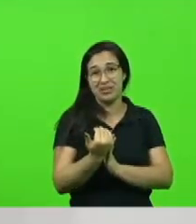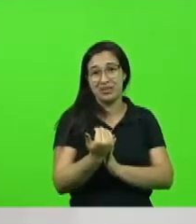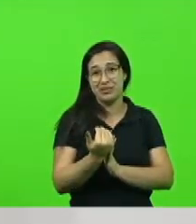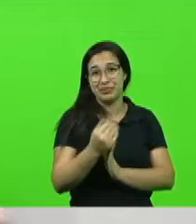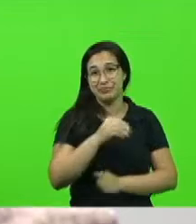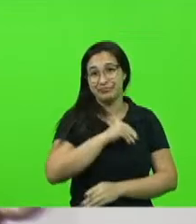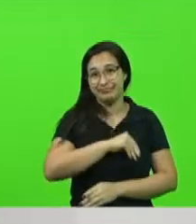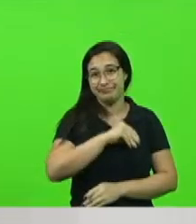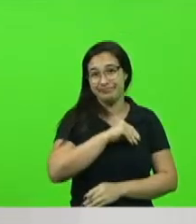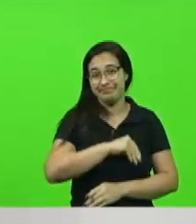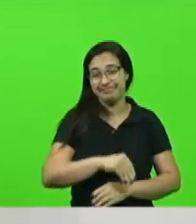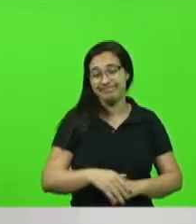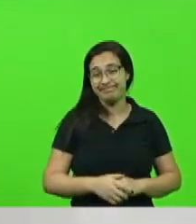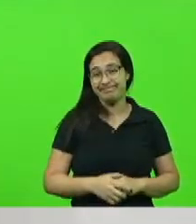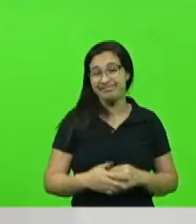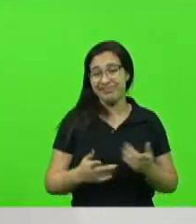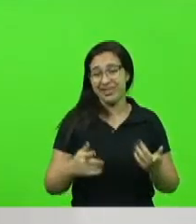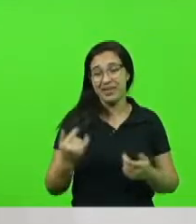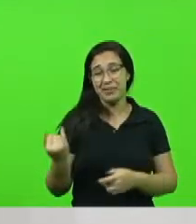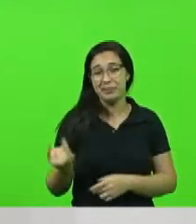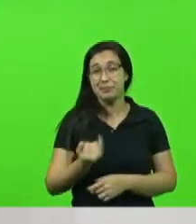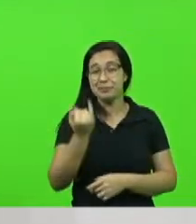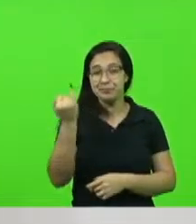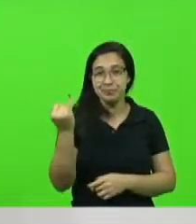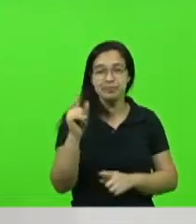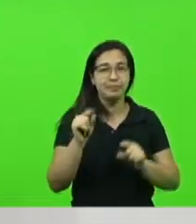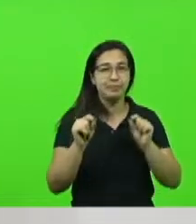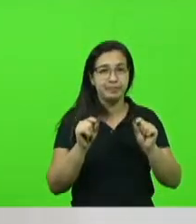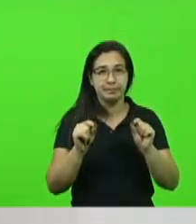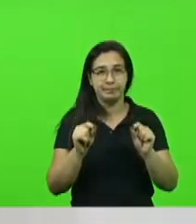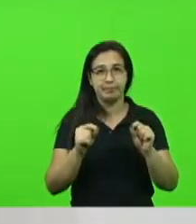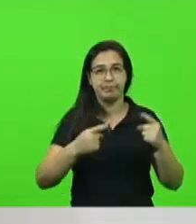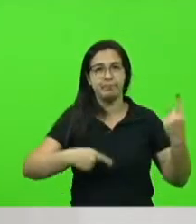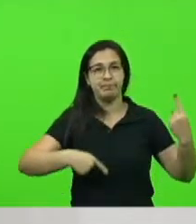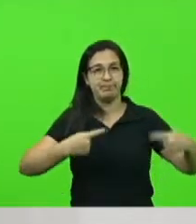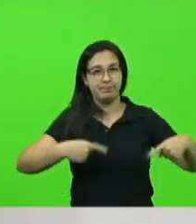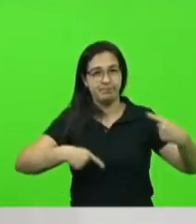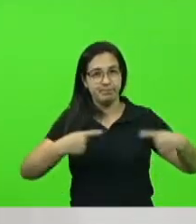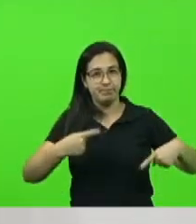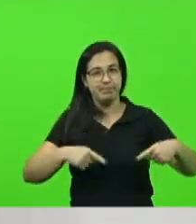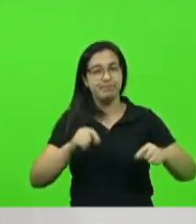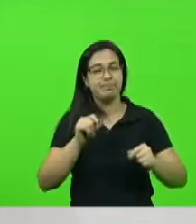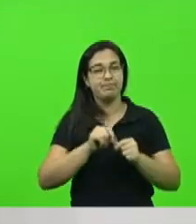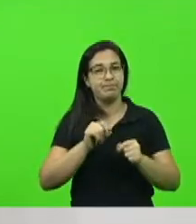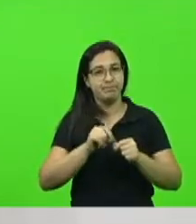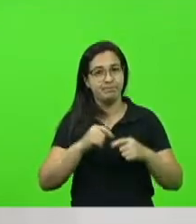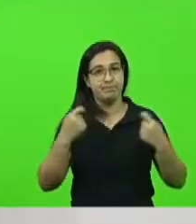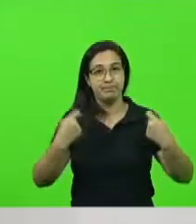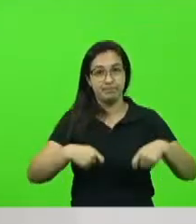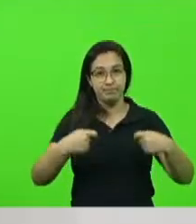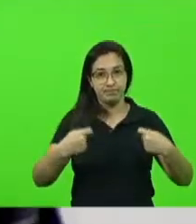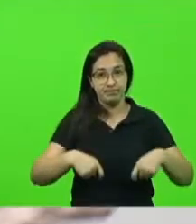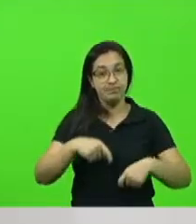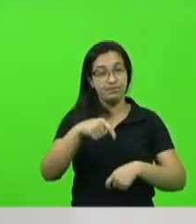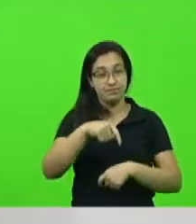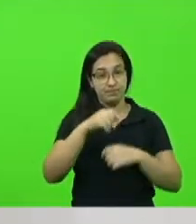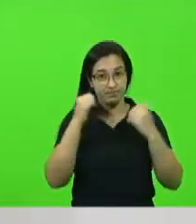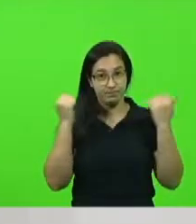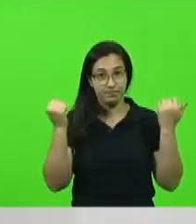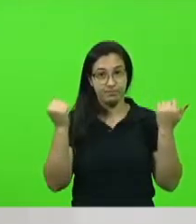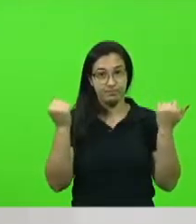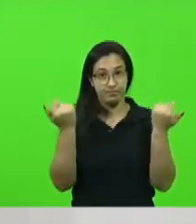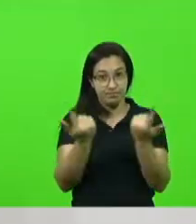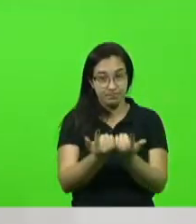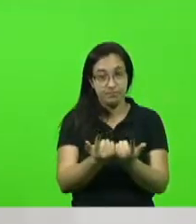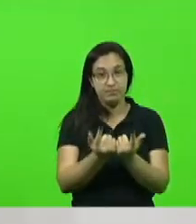Então, é muito importante que essa discussão seja feita na casa, levado